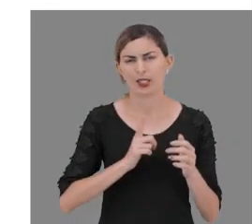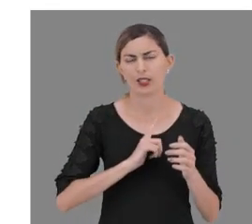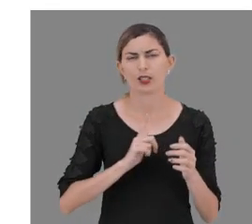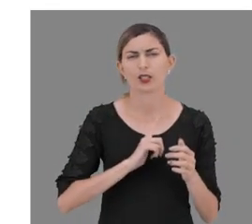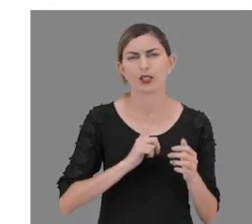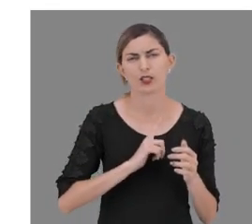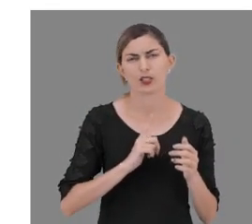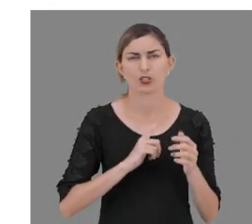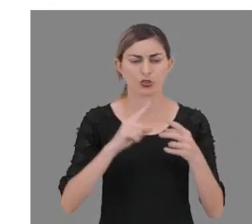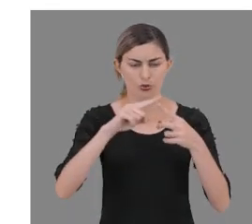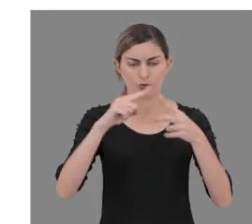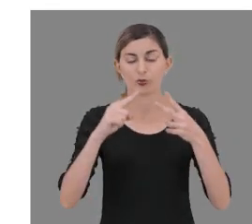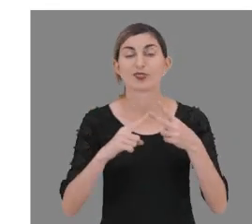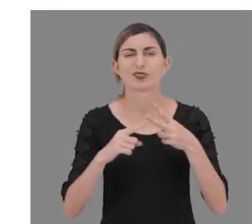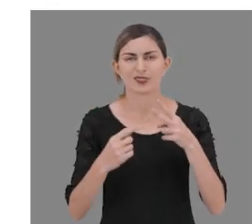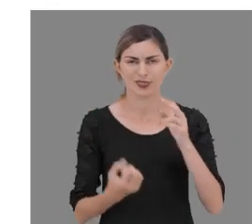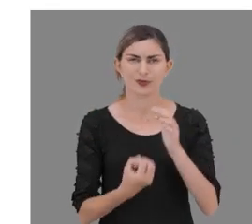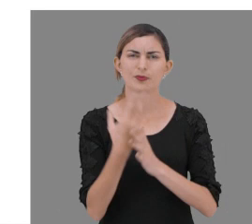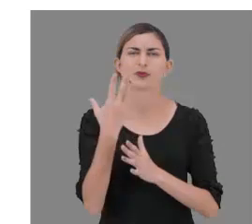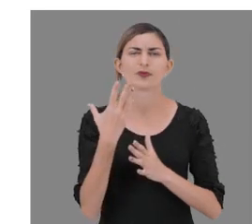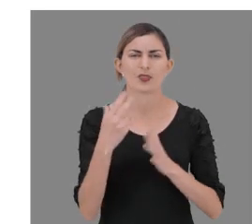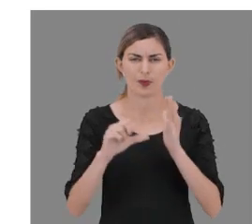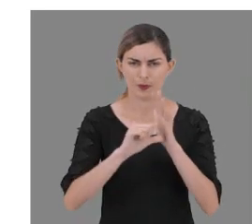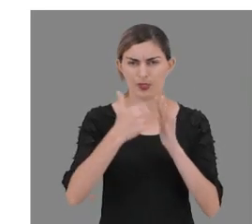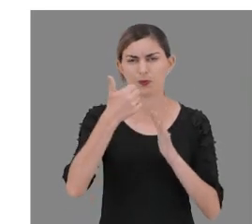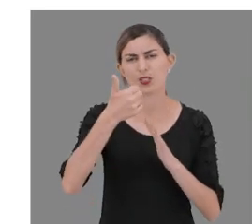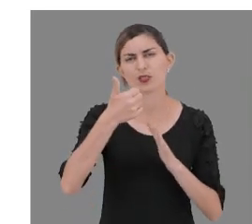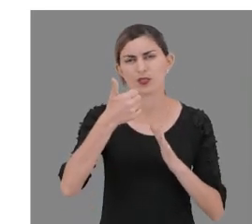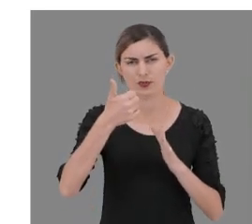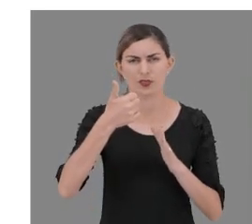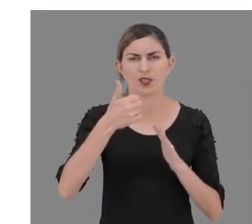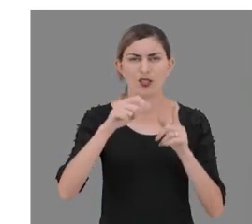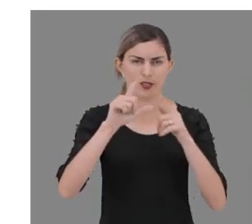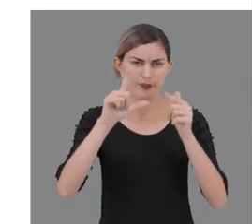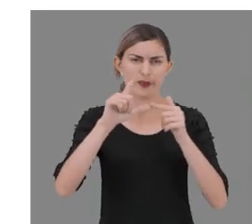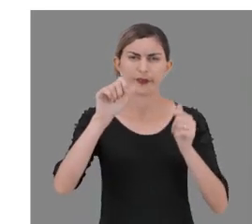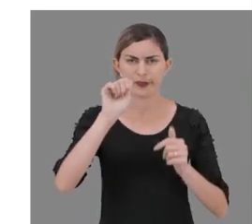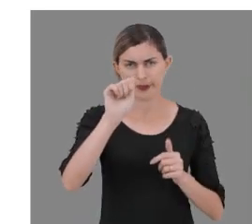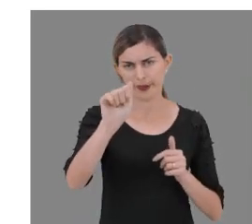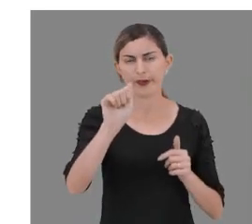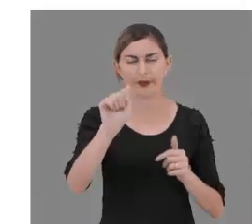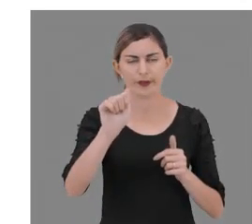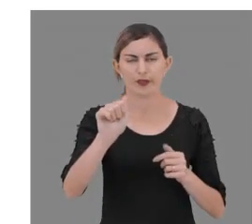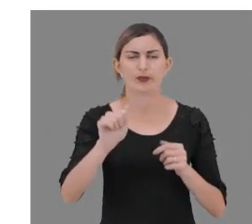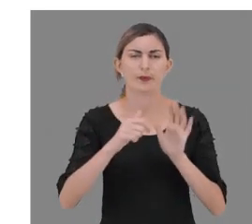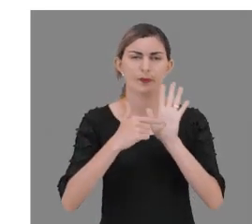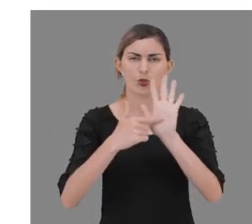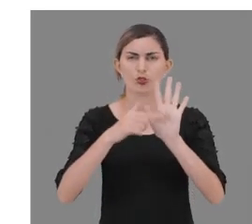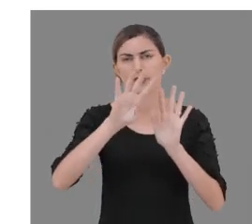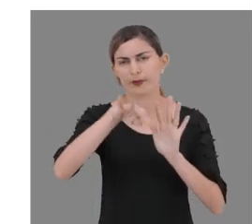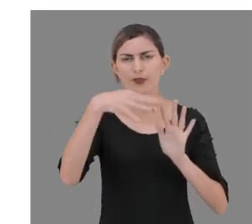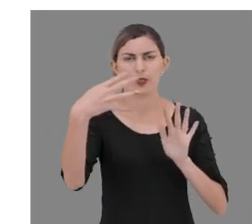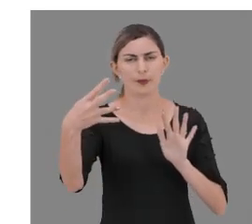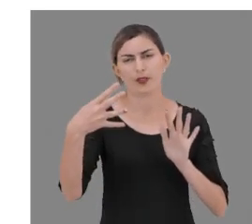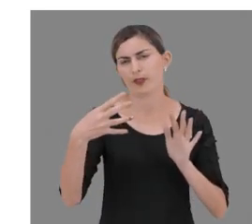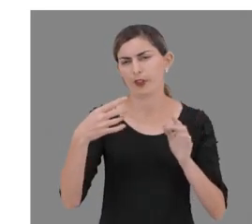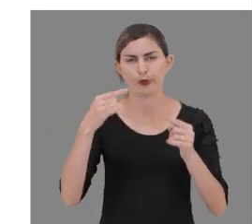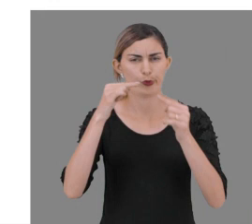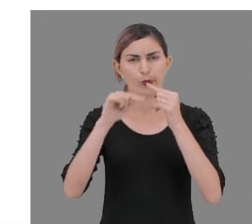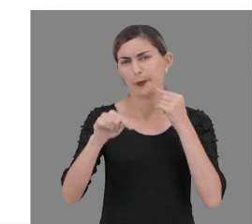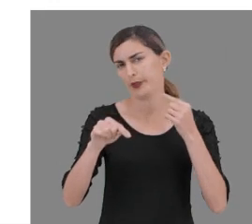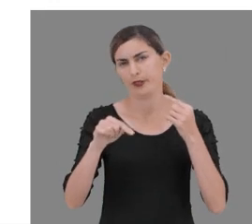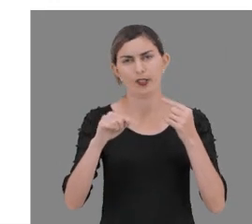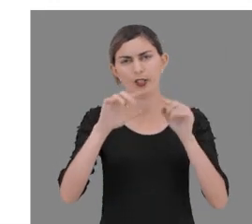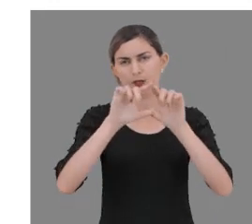normal, existem duas imagens. A primeira, da letra A, ela informa uma tabela que